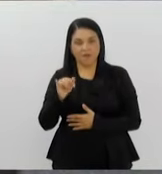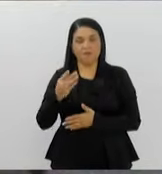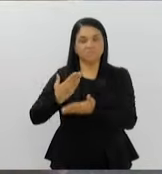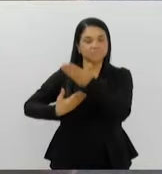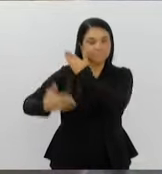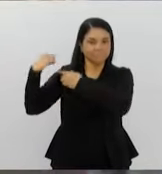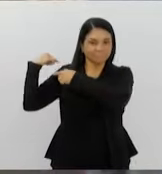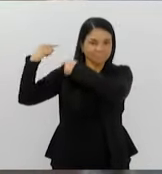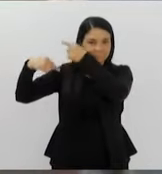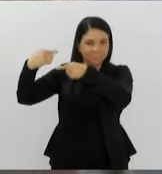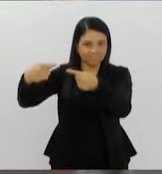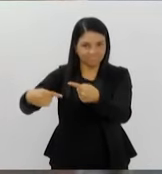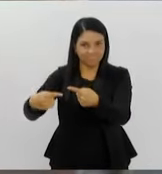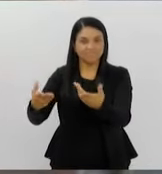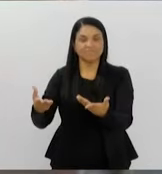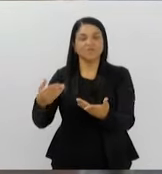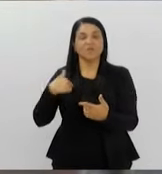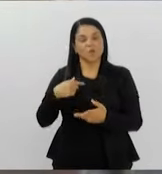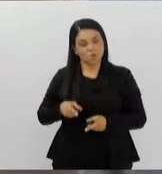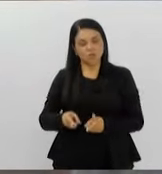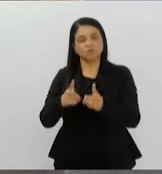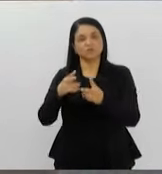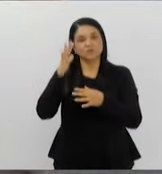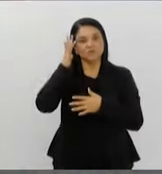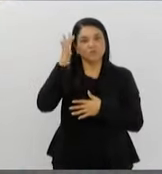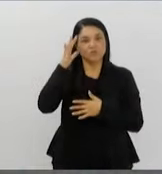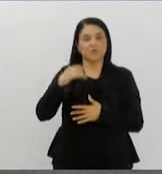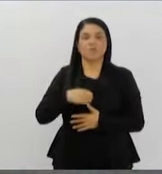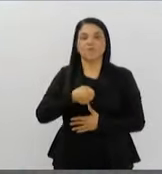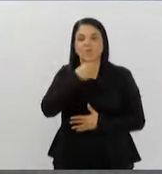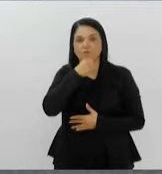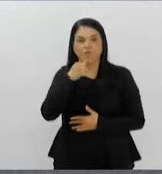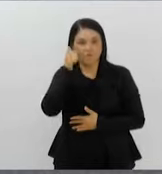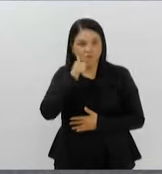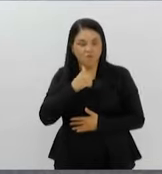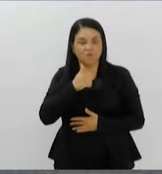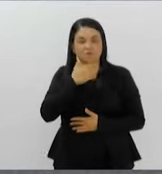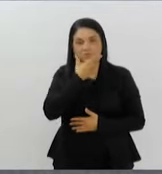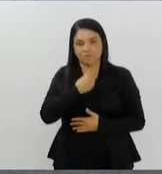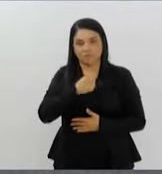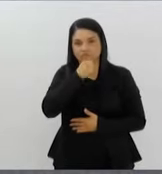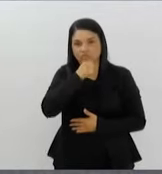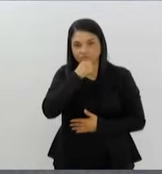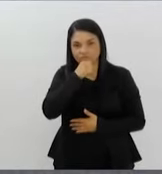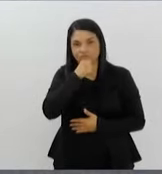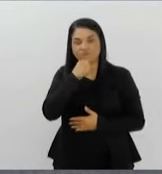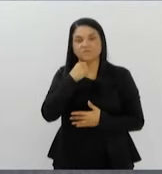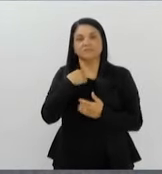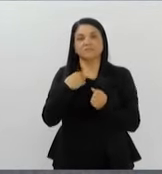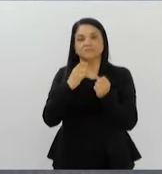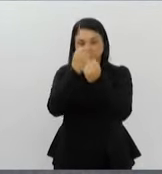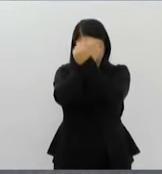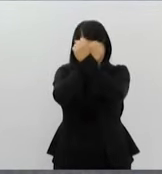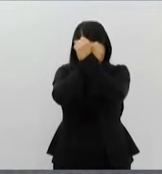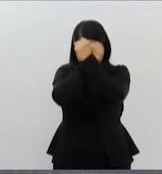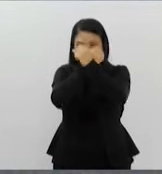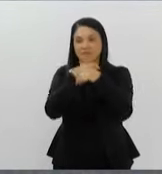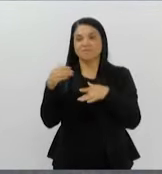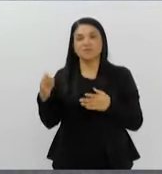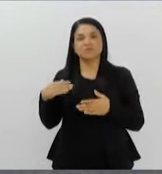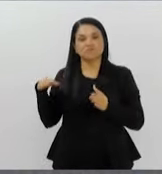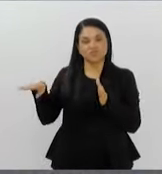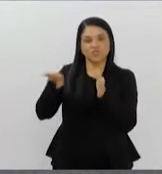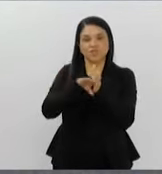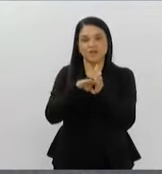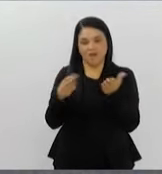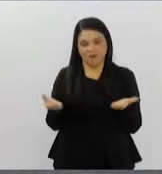mim. Eu sou a continuação de um sonho, da minha avó, do meu avô, de quem sangrou para a gente chegar aqui. eu sou a